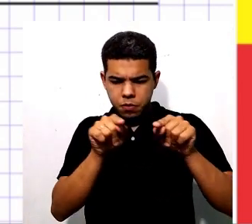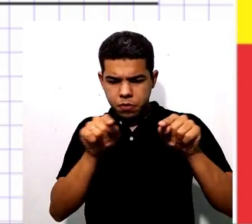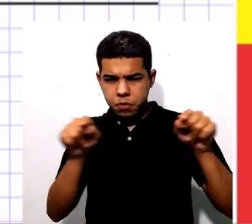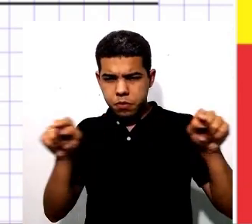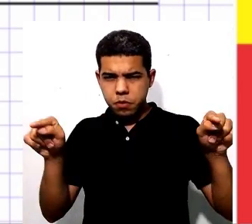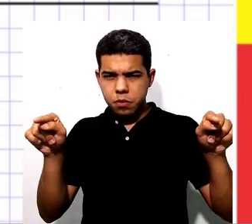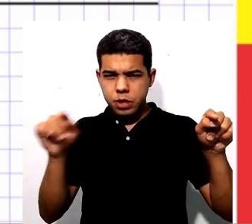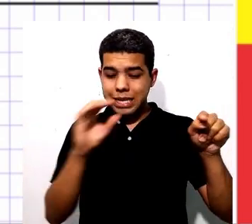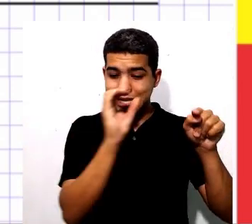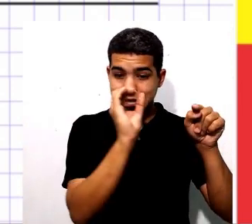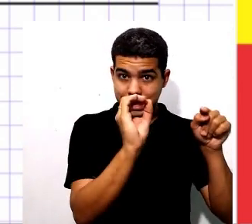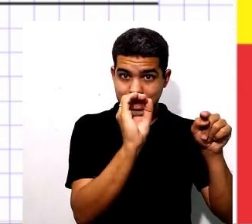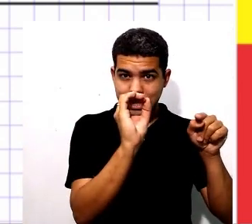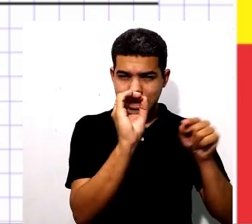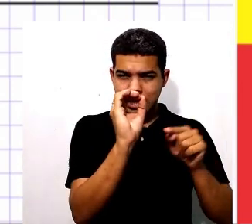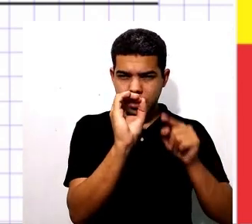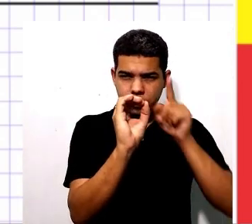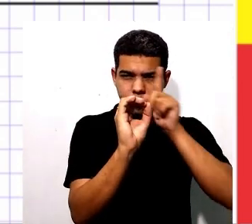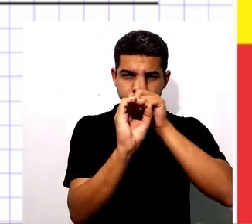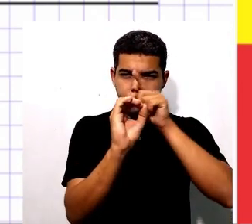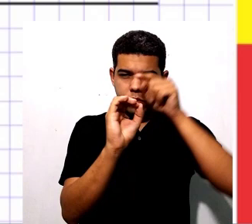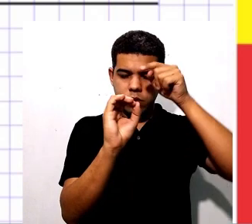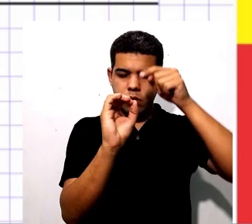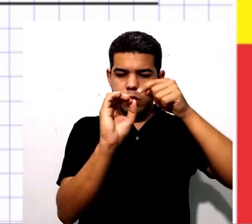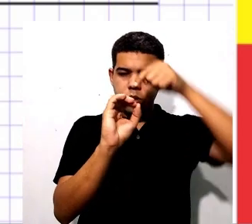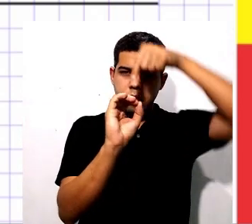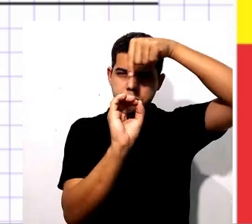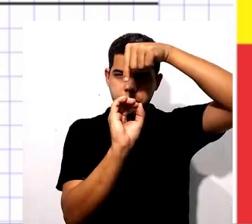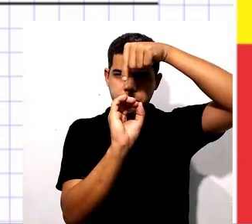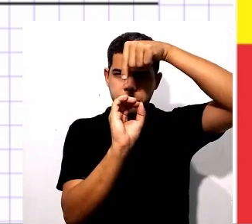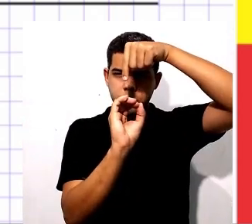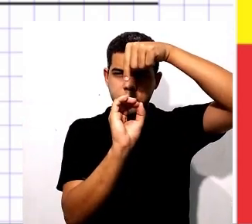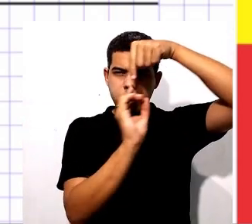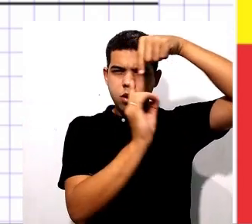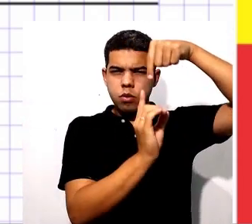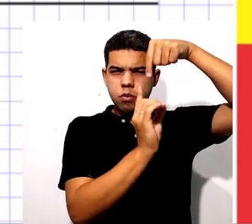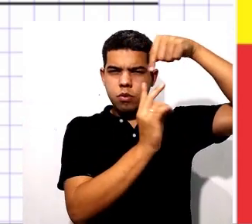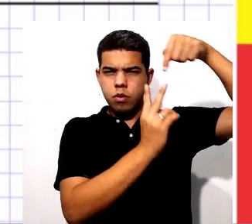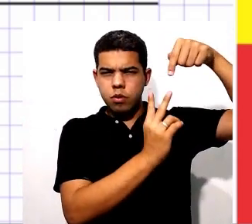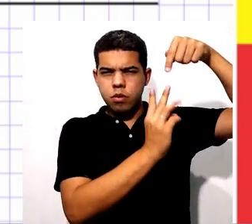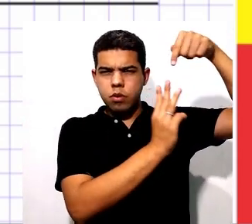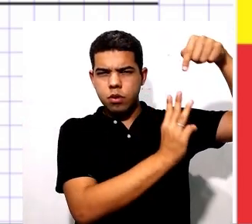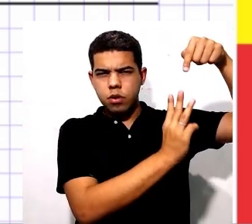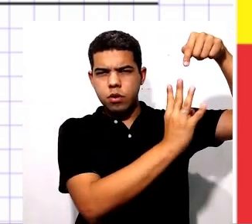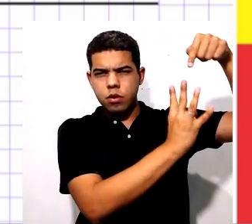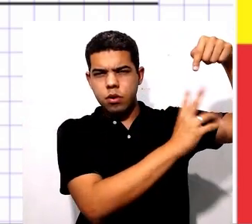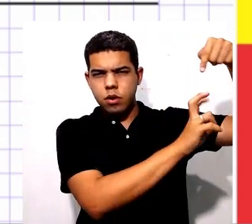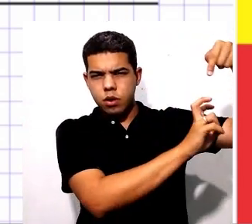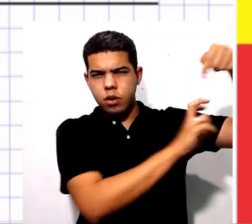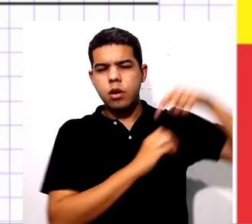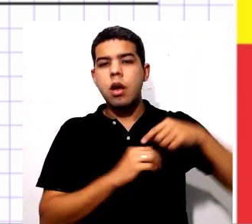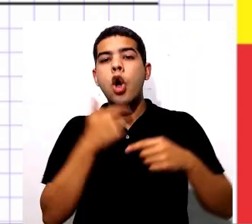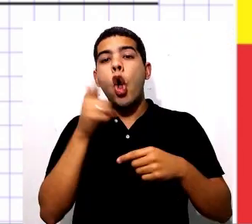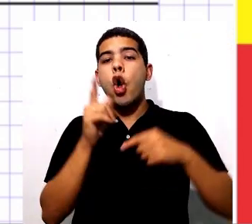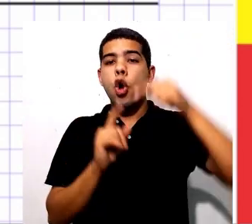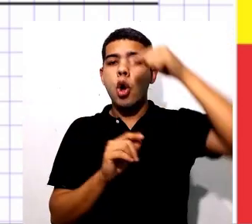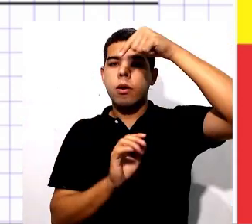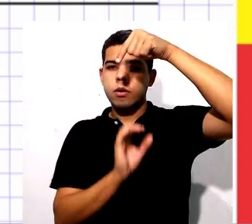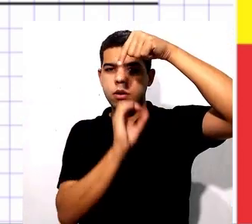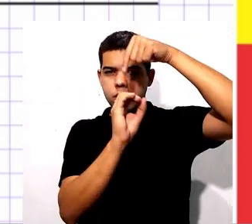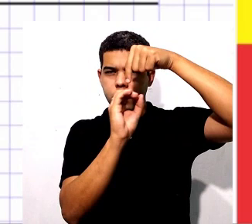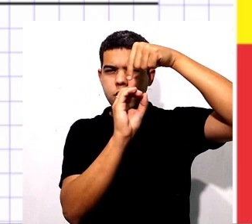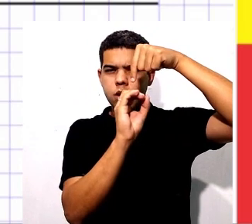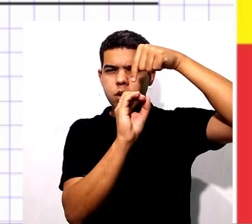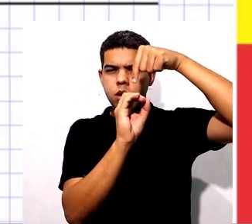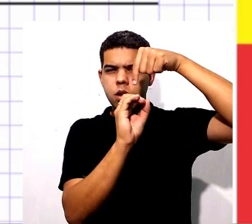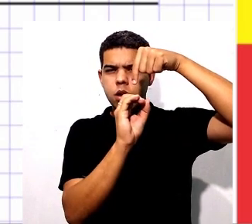ó. 1, 2, 3, 4. Beleza? Então você construiu um plano cartesiano. A ideia é inicial. Mas vamos